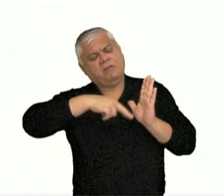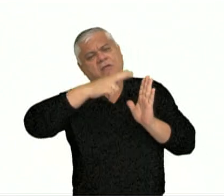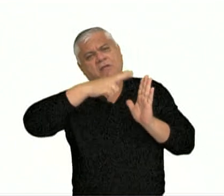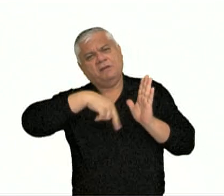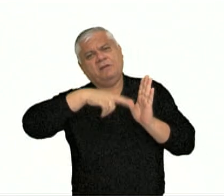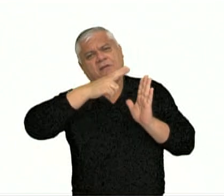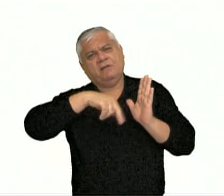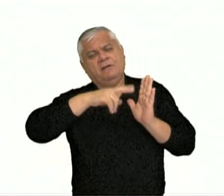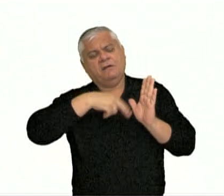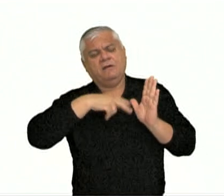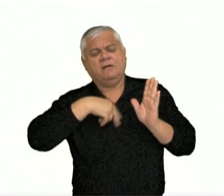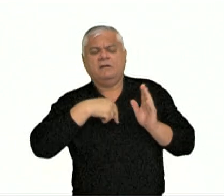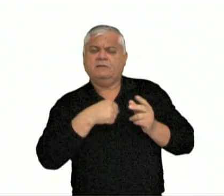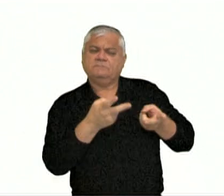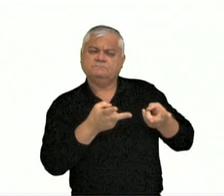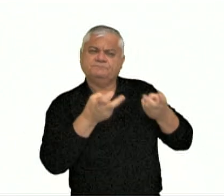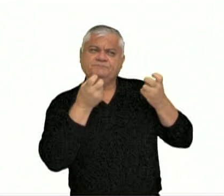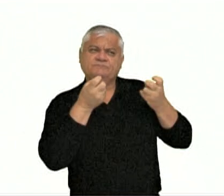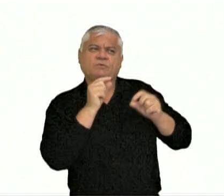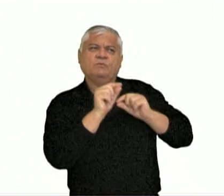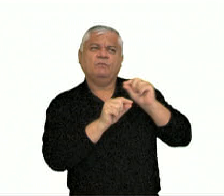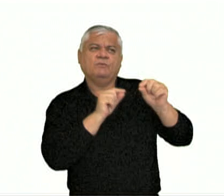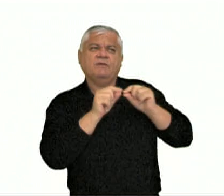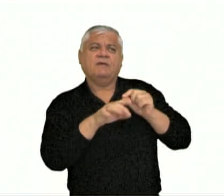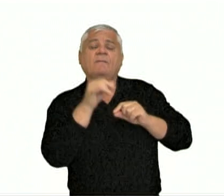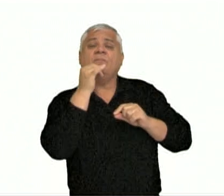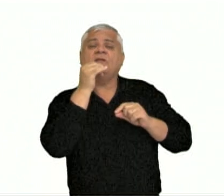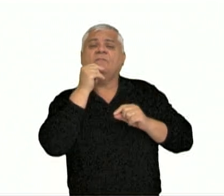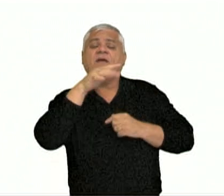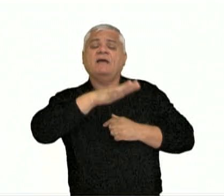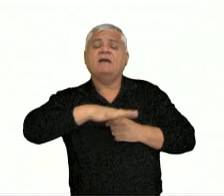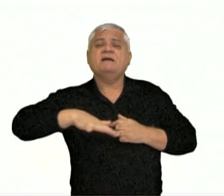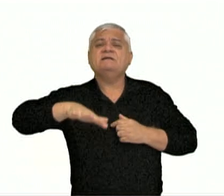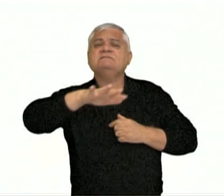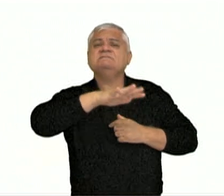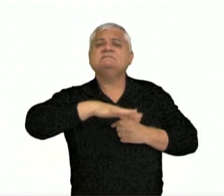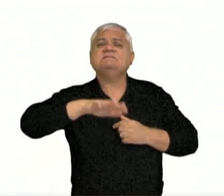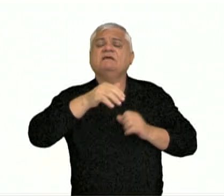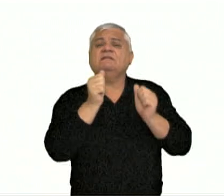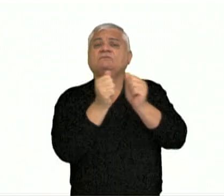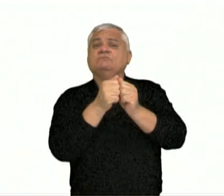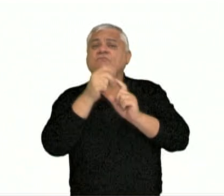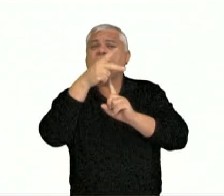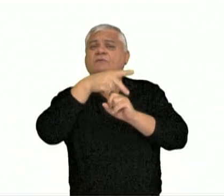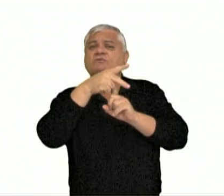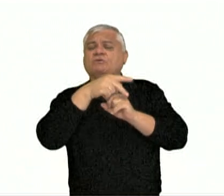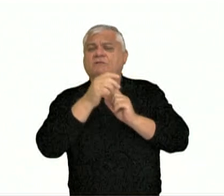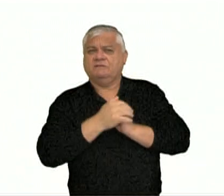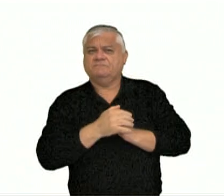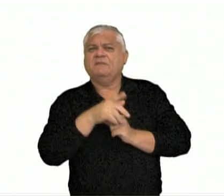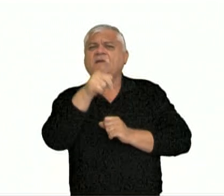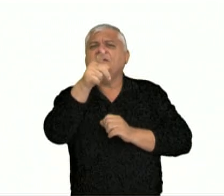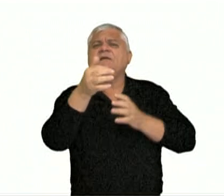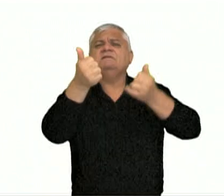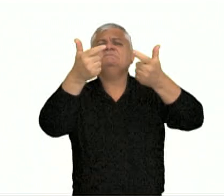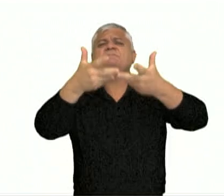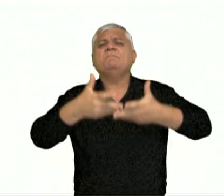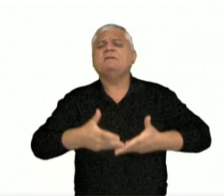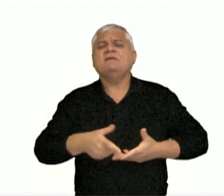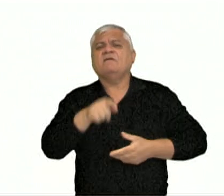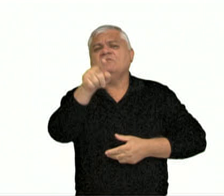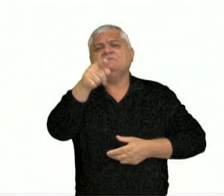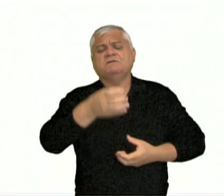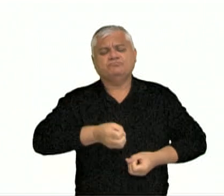por meio de estratégias narrativas a observar a cena junto com a personagem. Explique com as suas